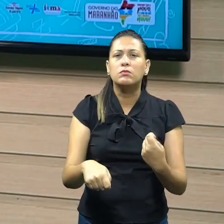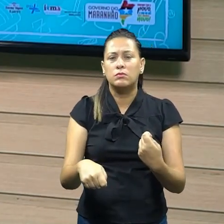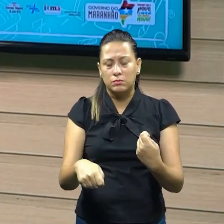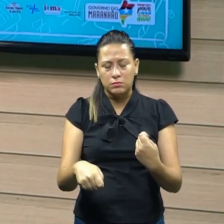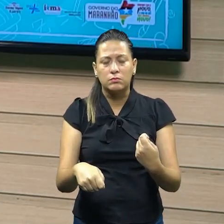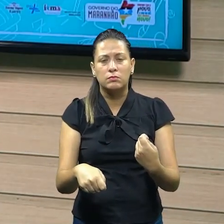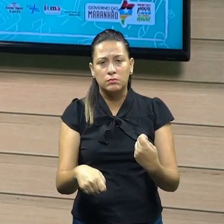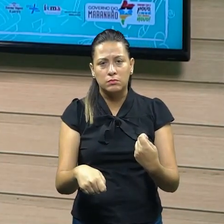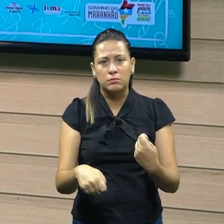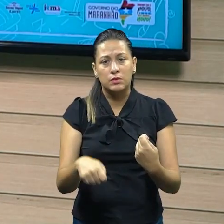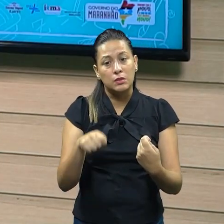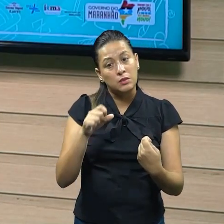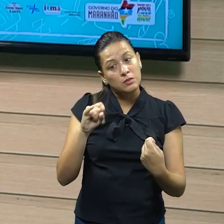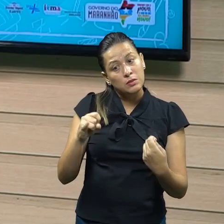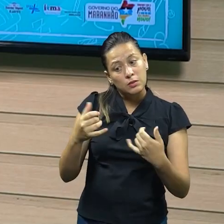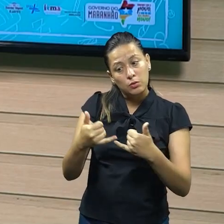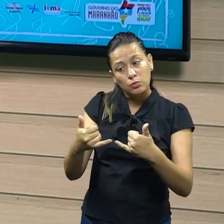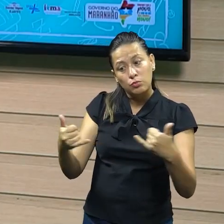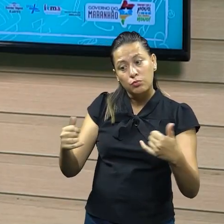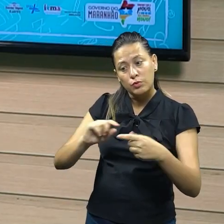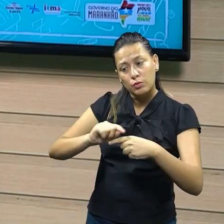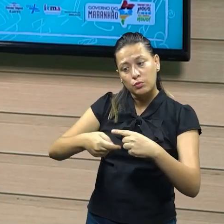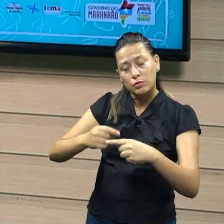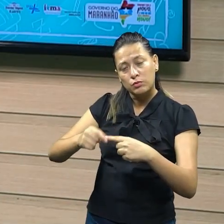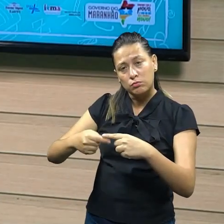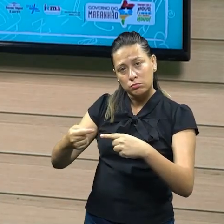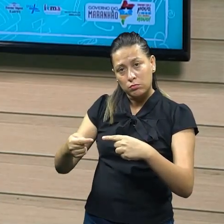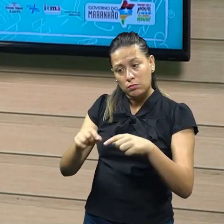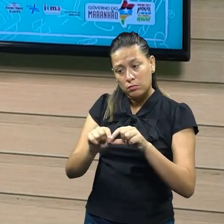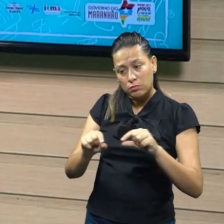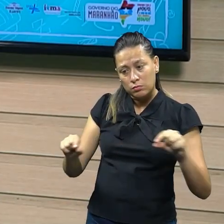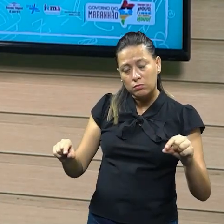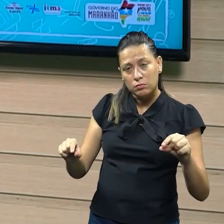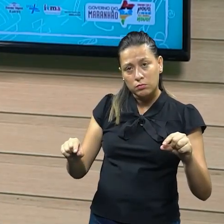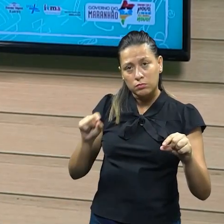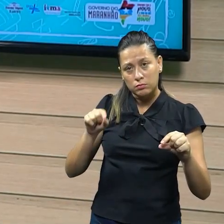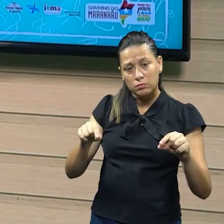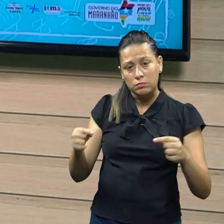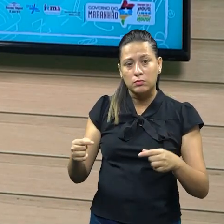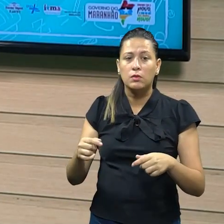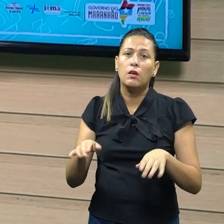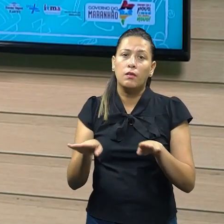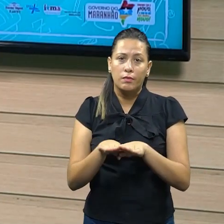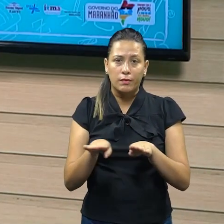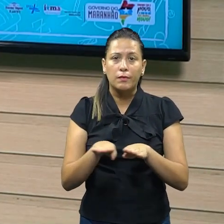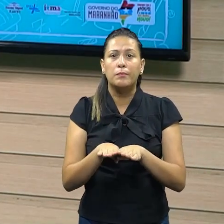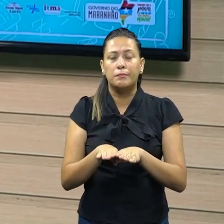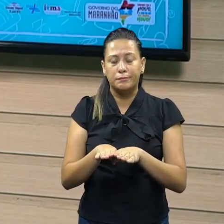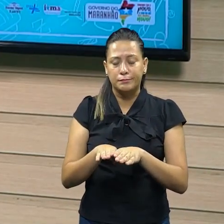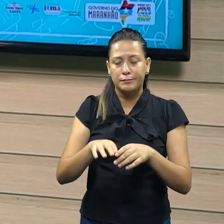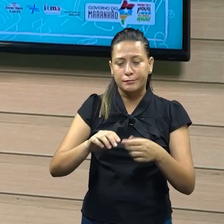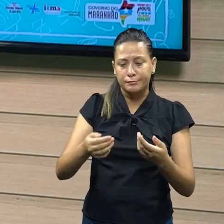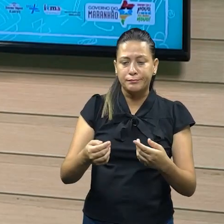peças, se este fio condutor isolado tiver neste meio, ele vai ser corroído e aí vai deixar